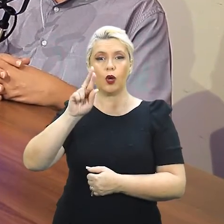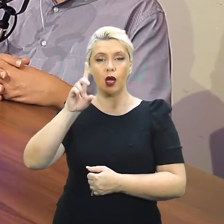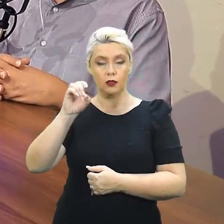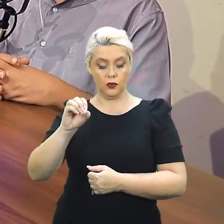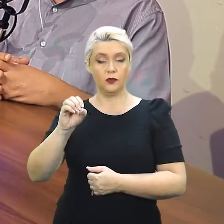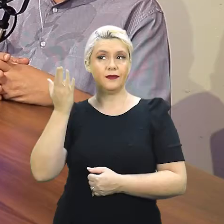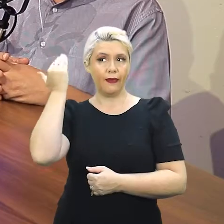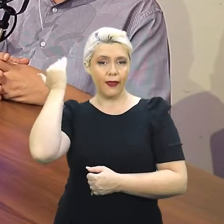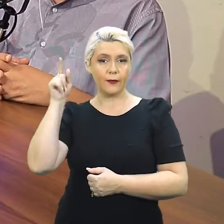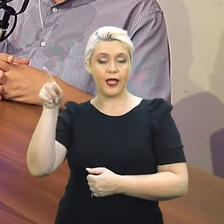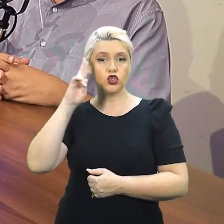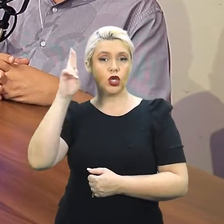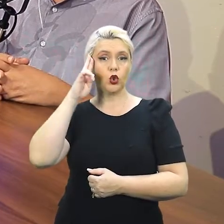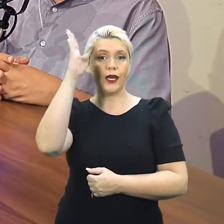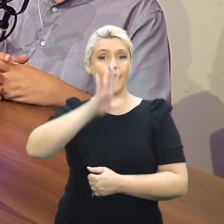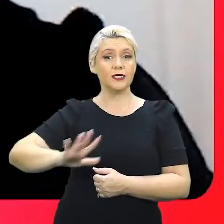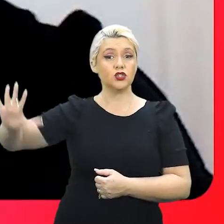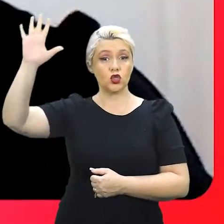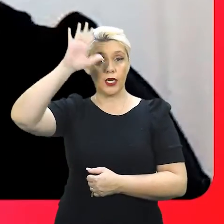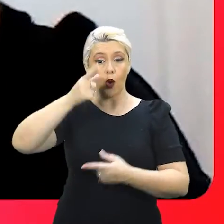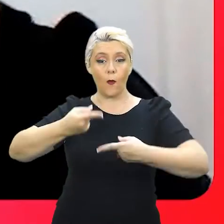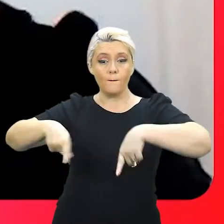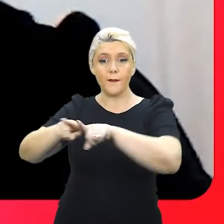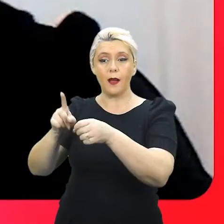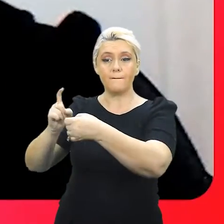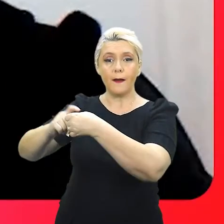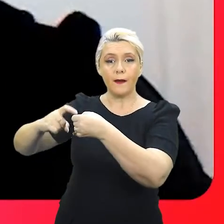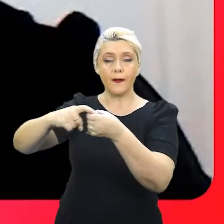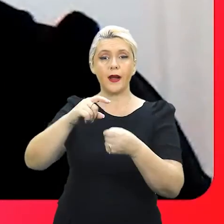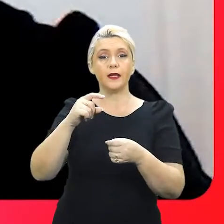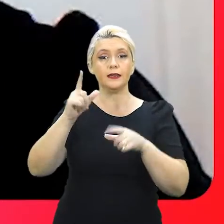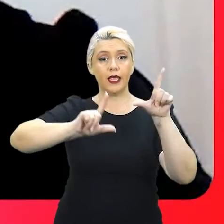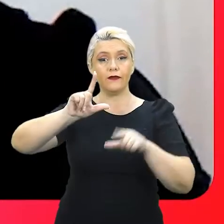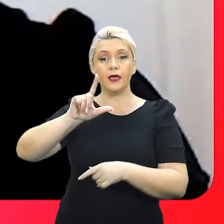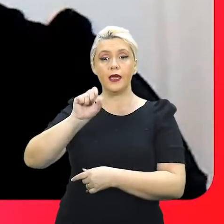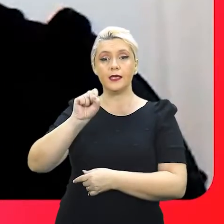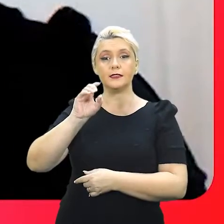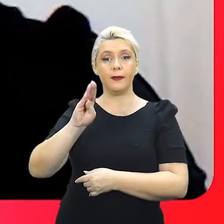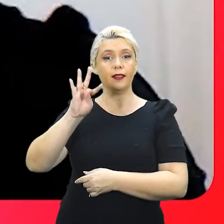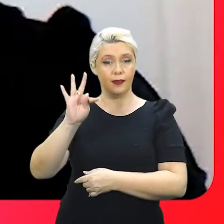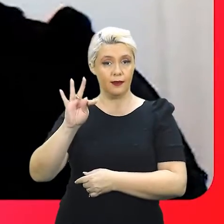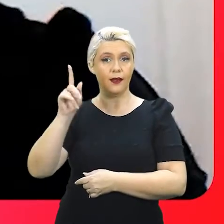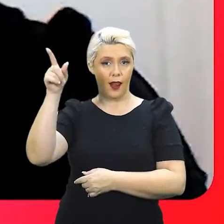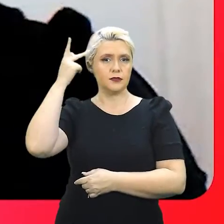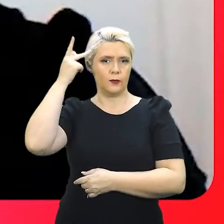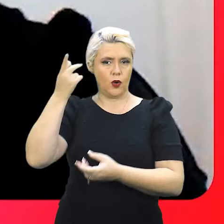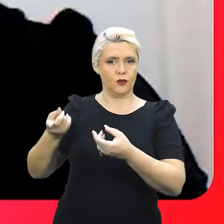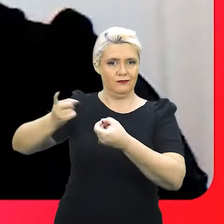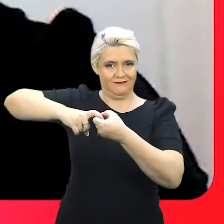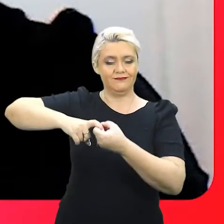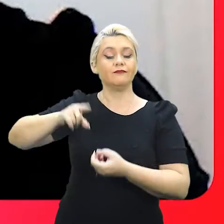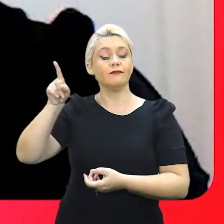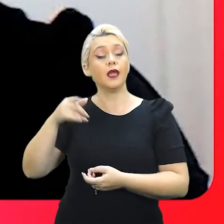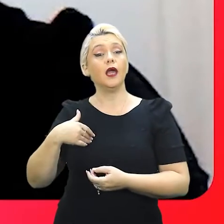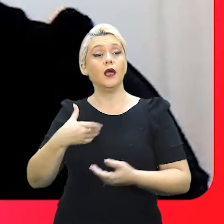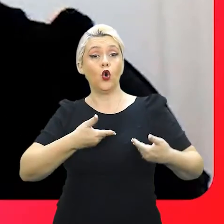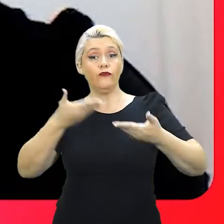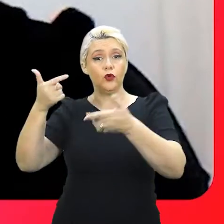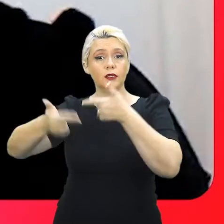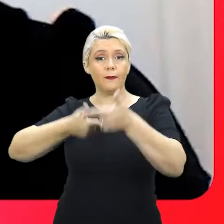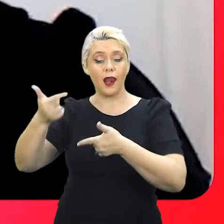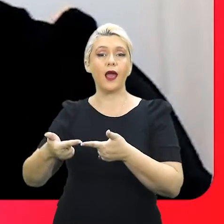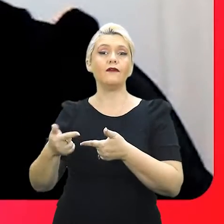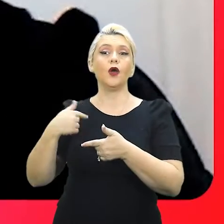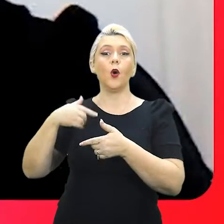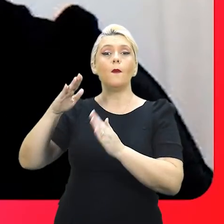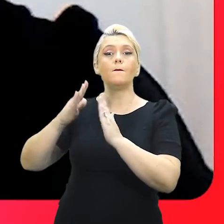era o diretor nacional das afiliadas do SBT em São Paulo. Então ali eu trabalhava, eu morava